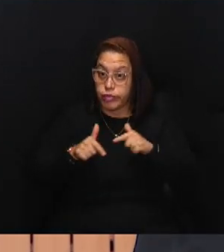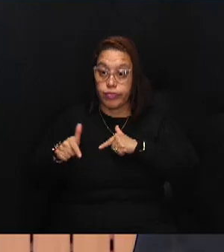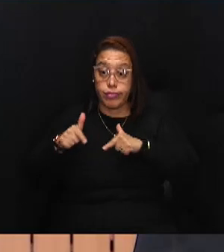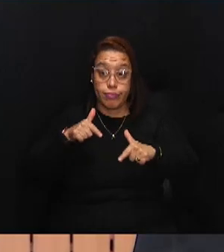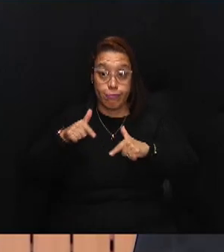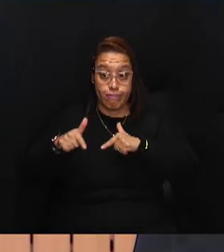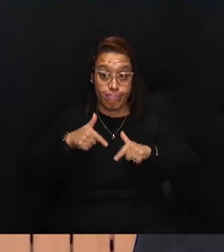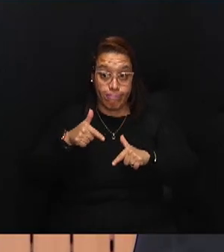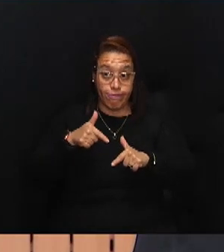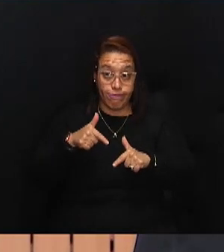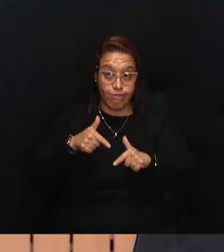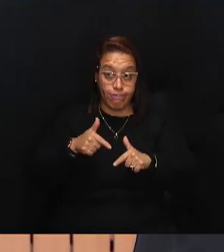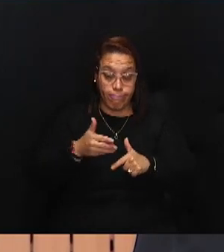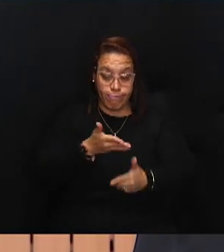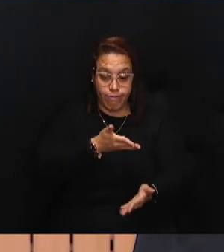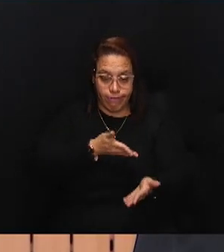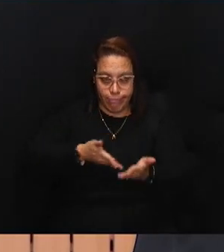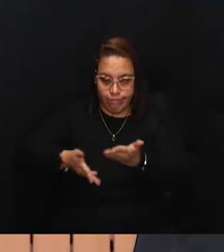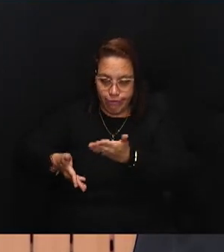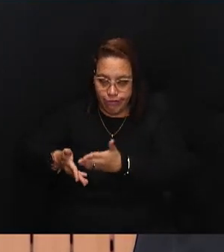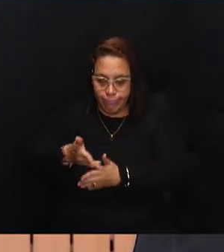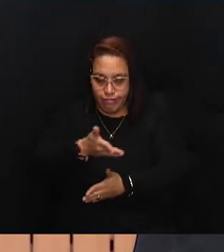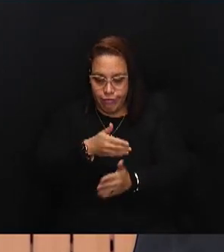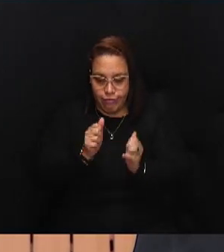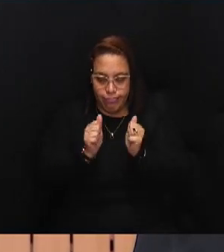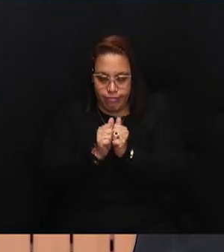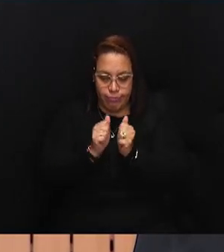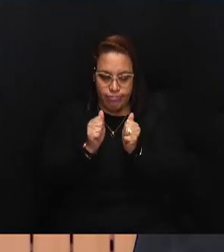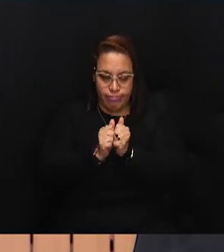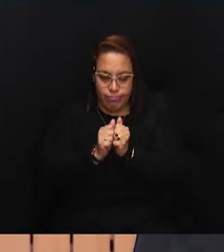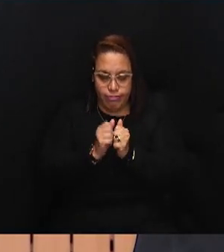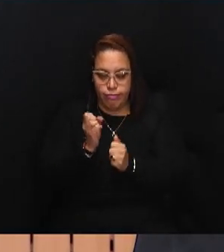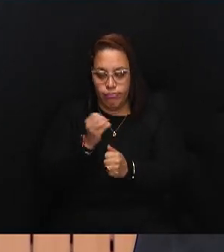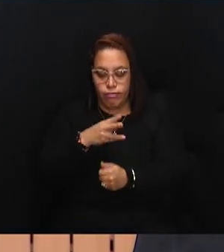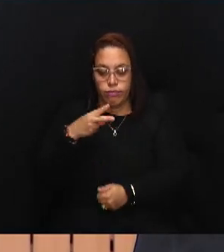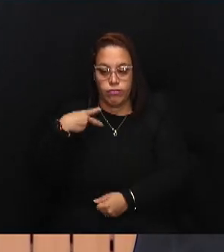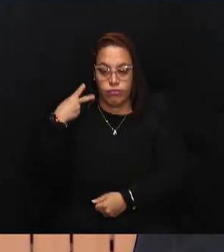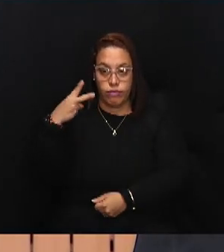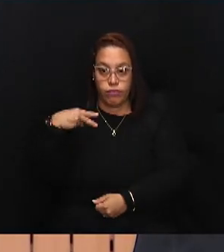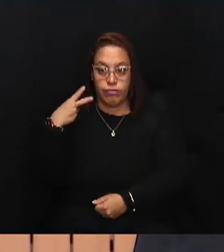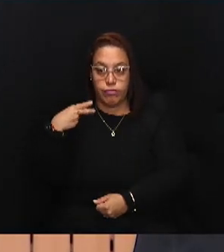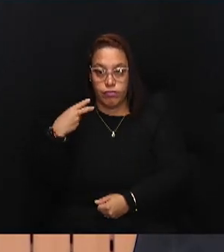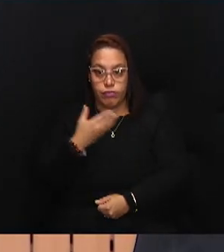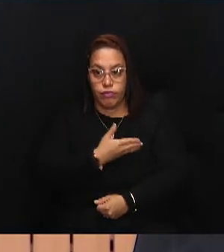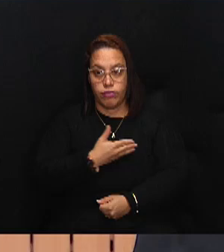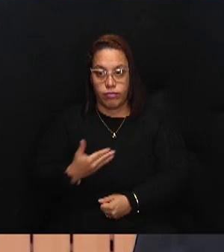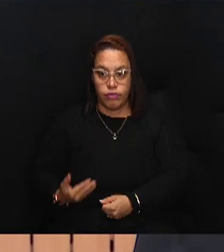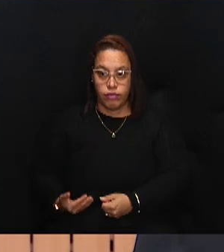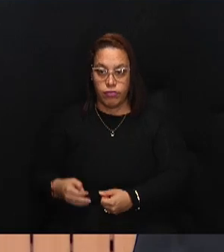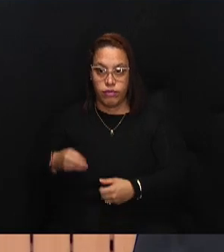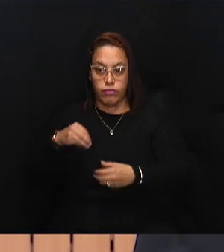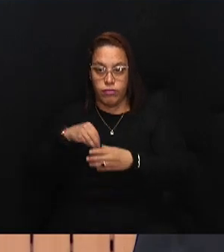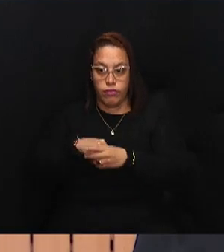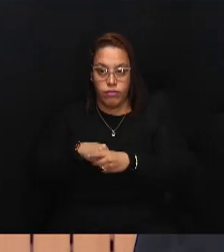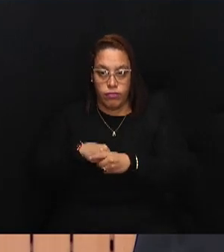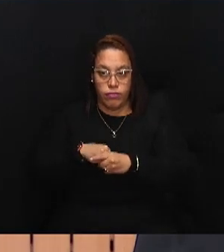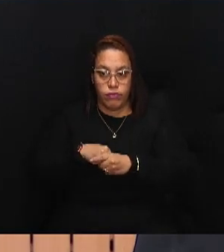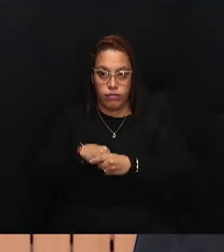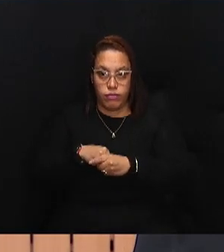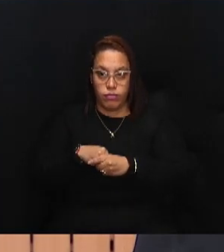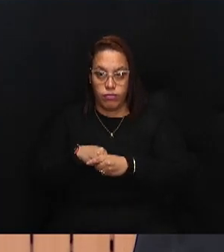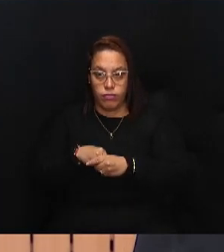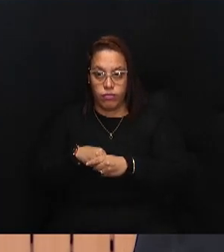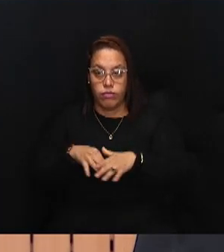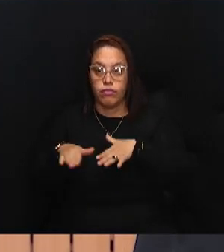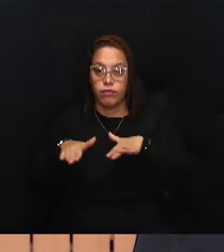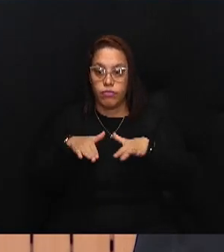de forma intersetorial para que nós possamos aí construir novas políticas públicas aqui dentro do nosso município. E nós estamos num